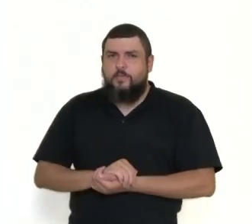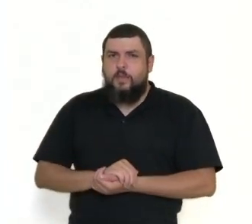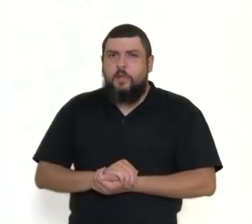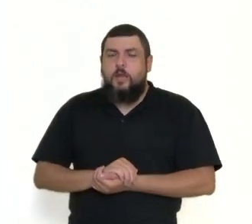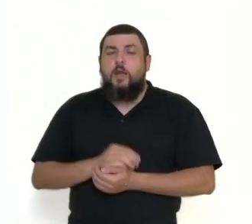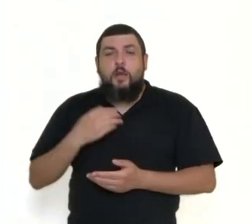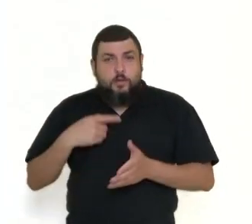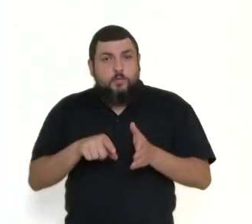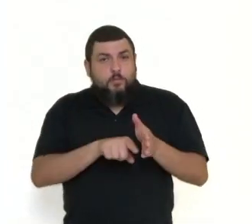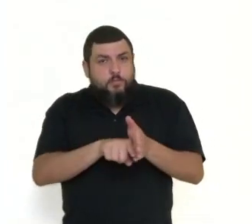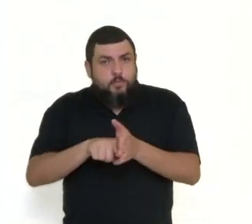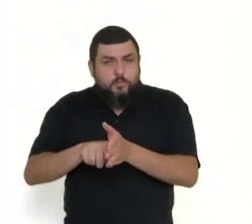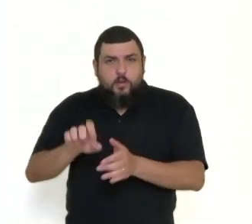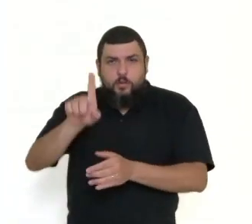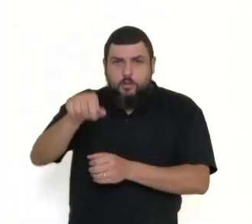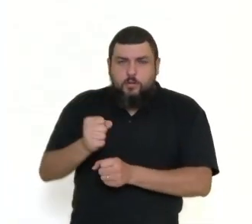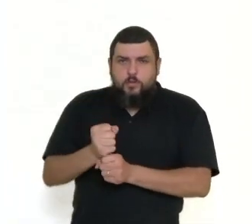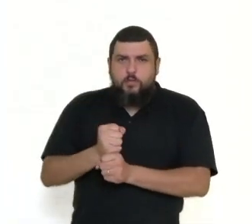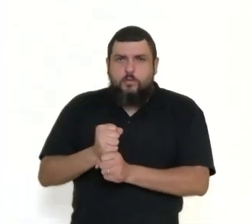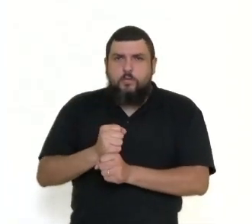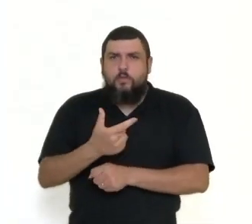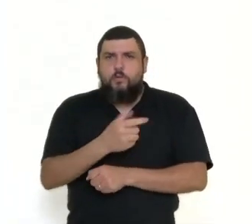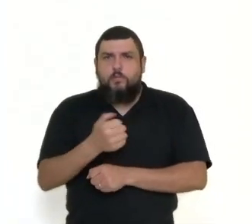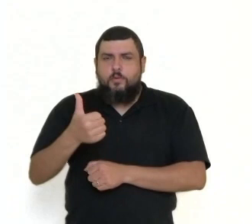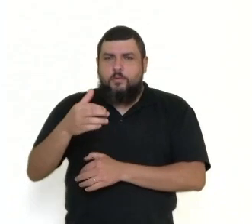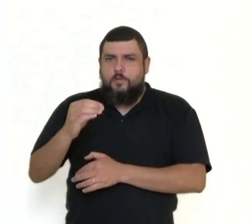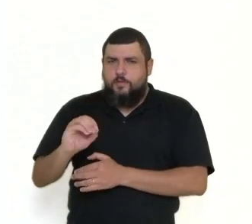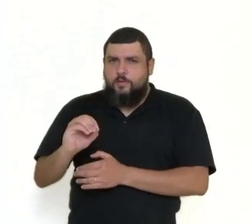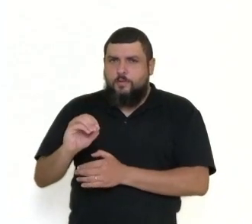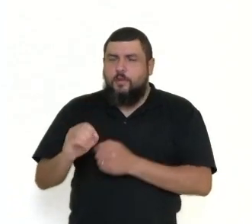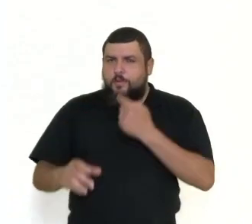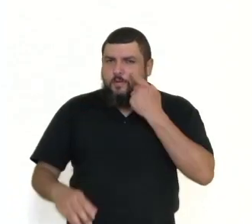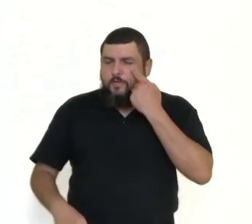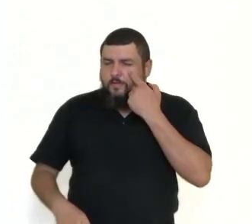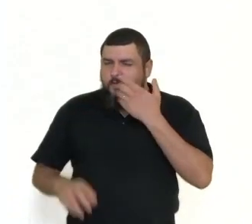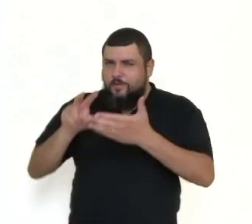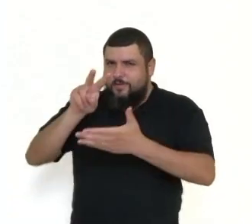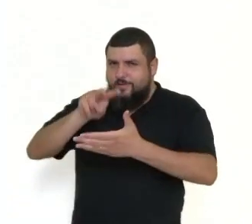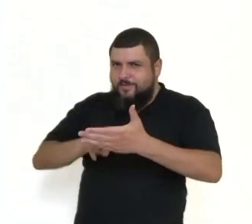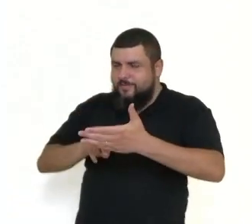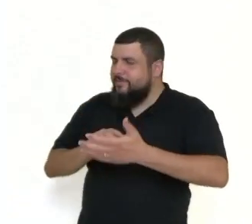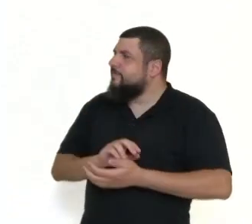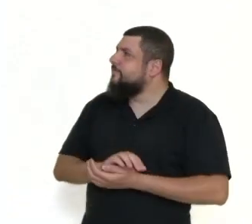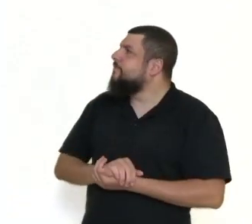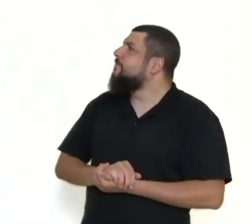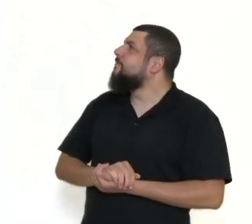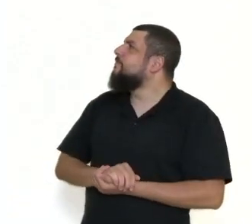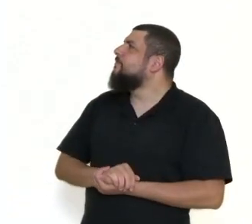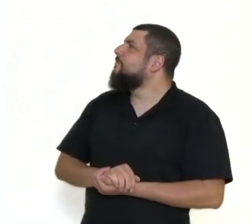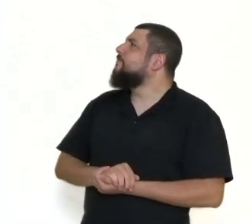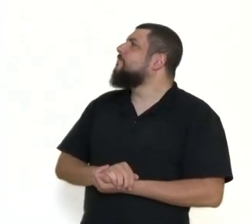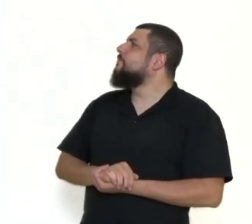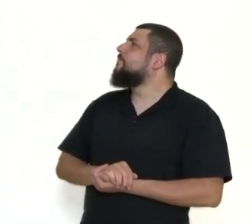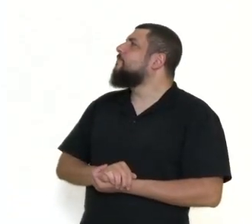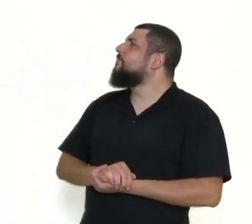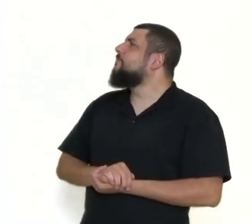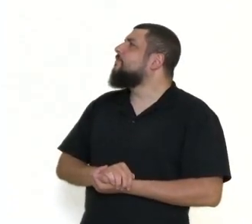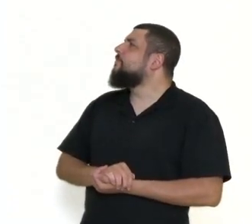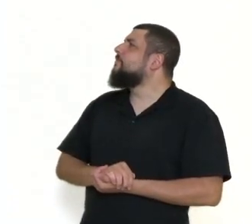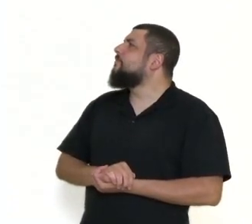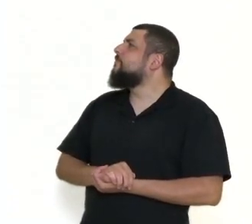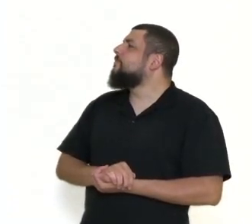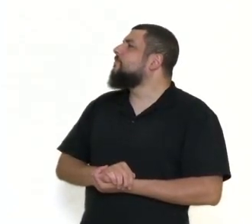de 2010 e diz assim: de acordo com os dados do censo 2010, no Brasil vivem